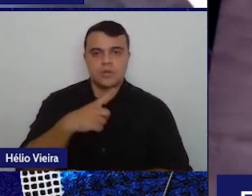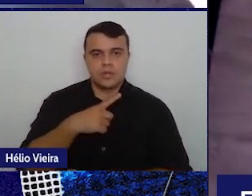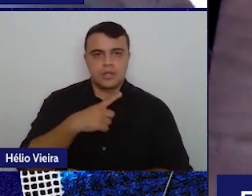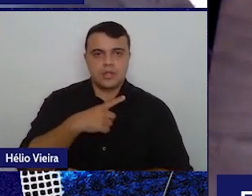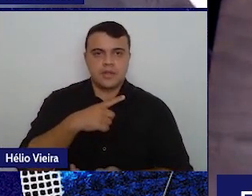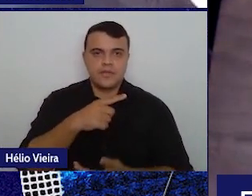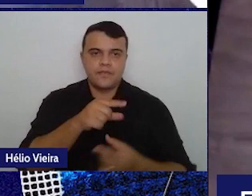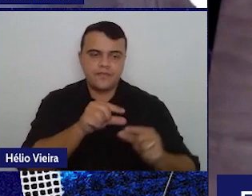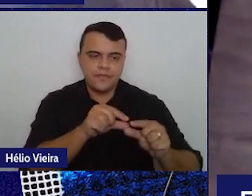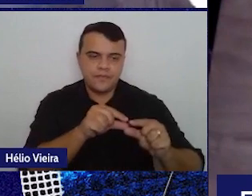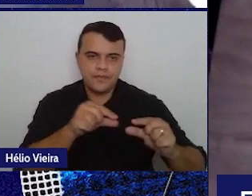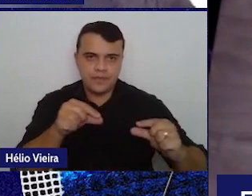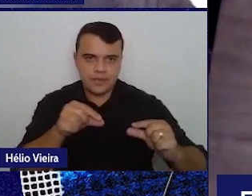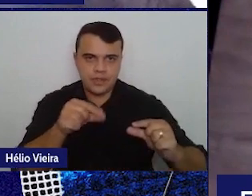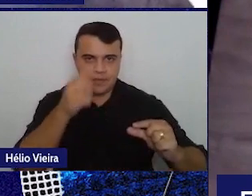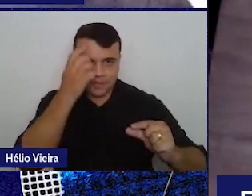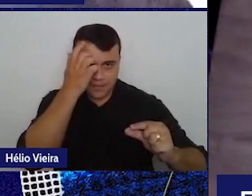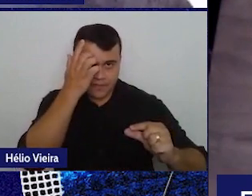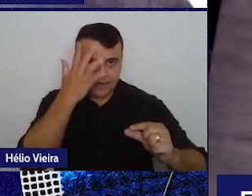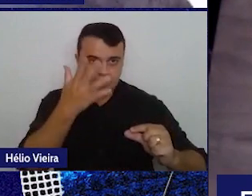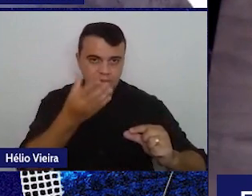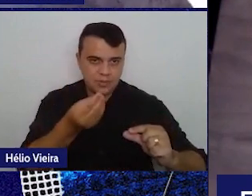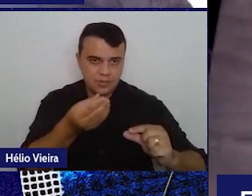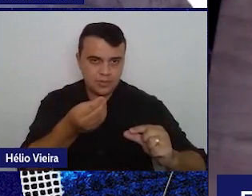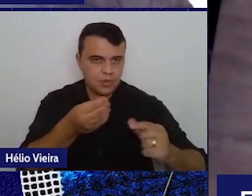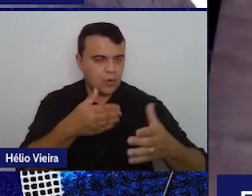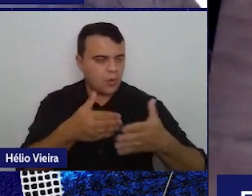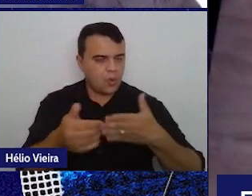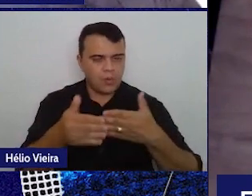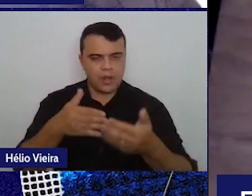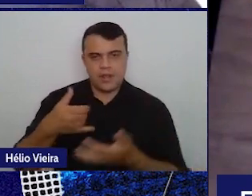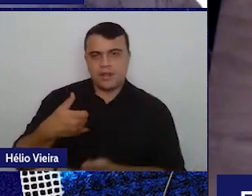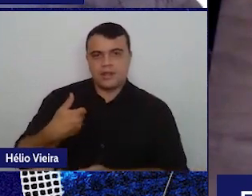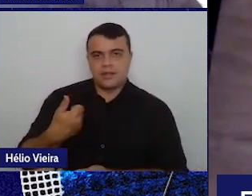fita, que facilita muito para qualquer idade.